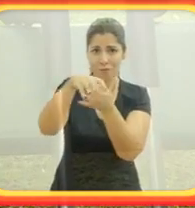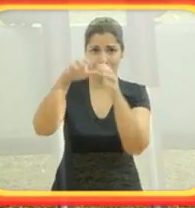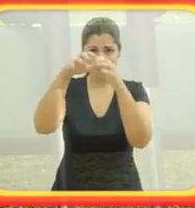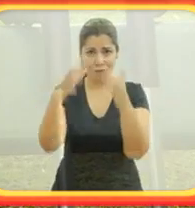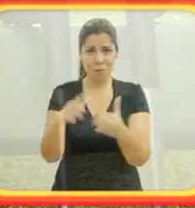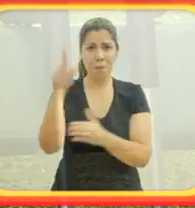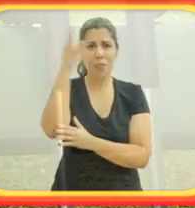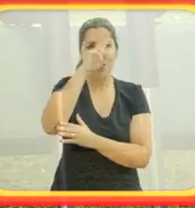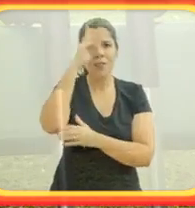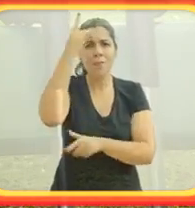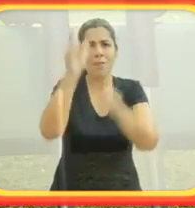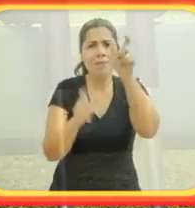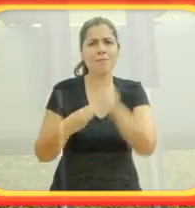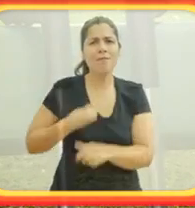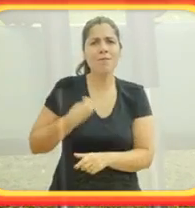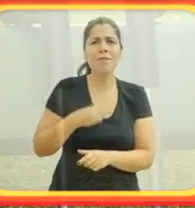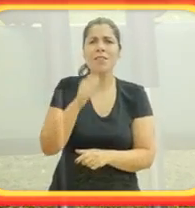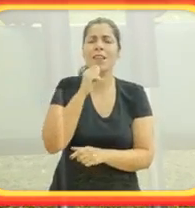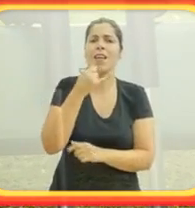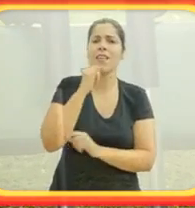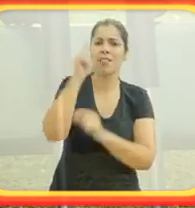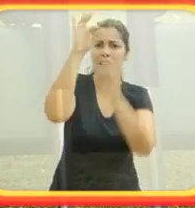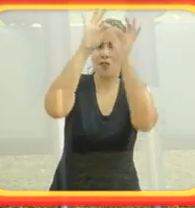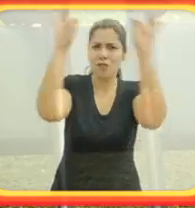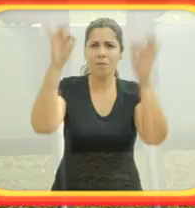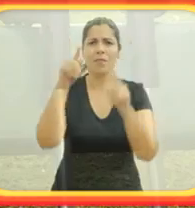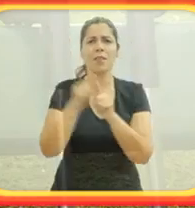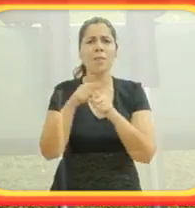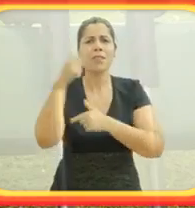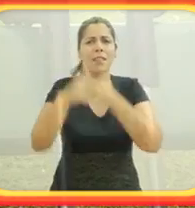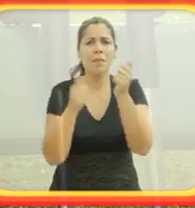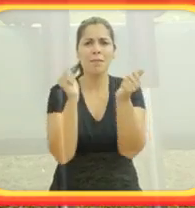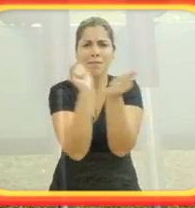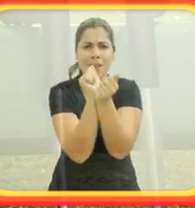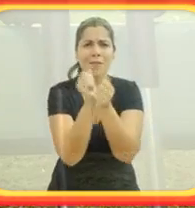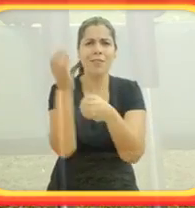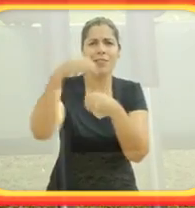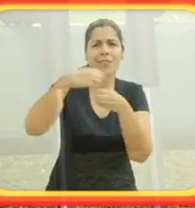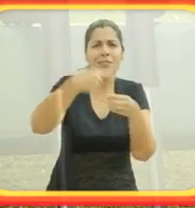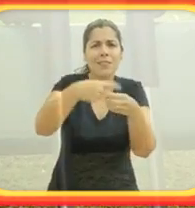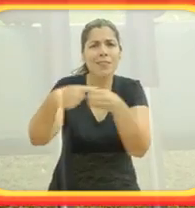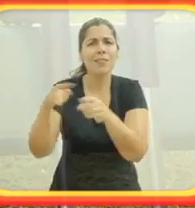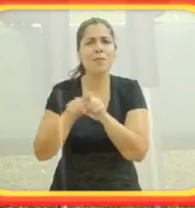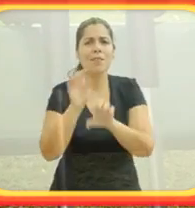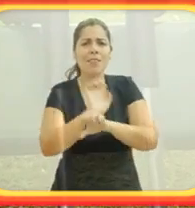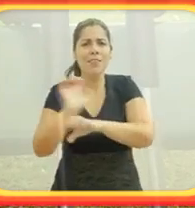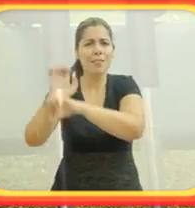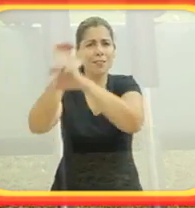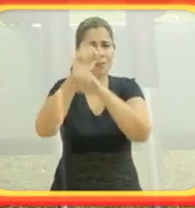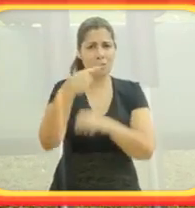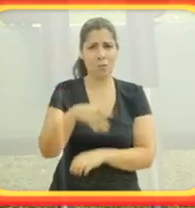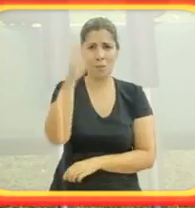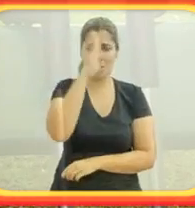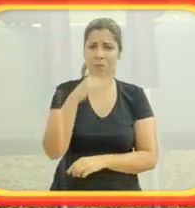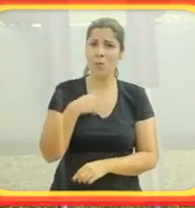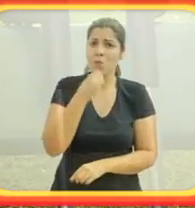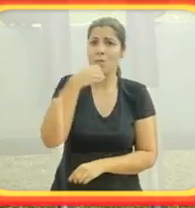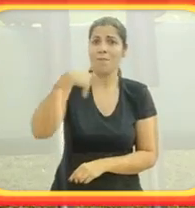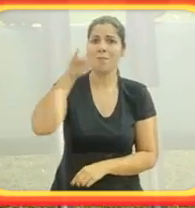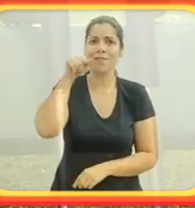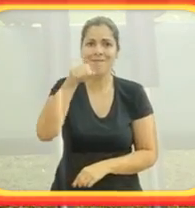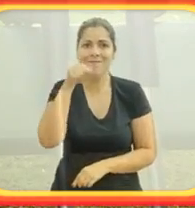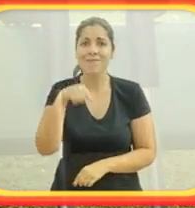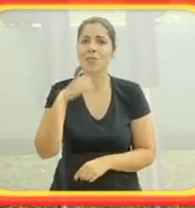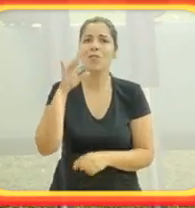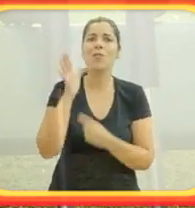muito atrás, já dormi em oca. História de pessoas assim que vivem sem energia elétrica, trabalho escravo no